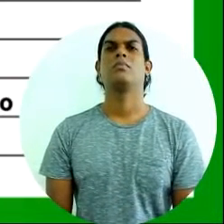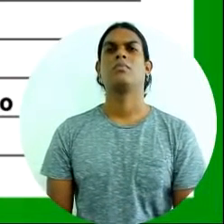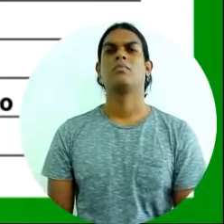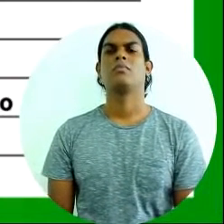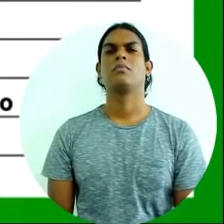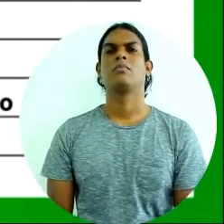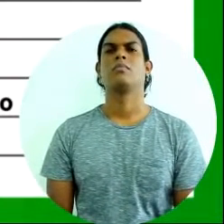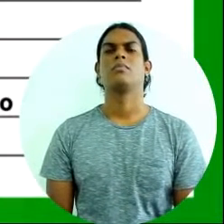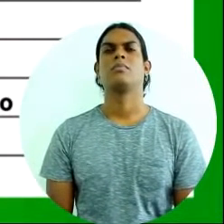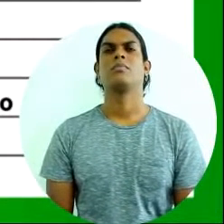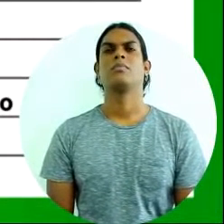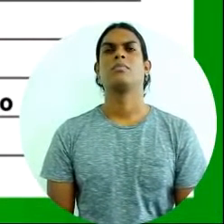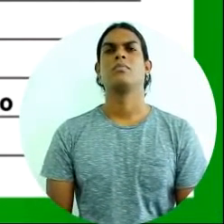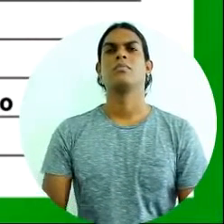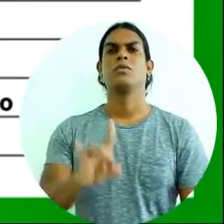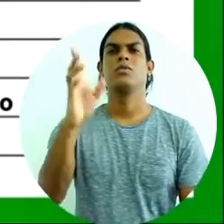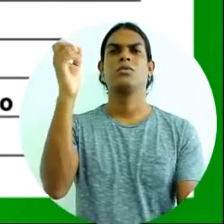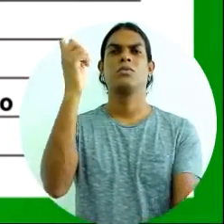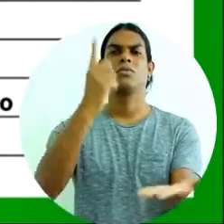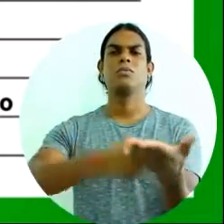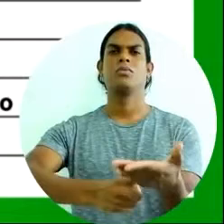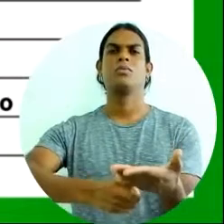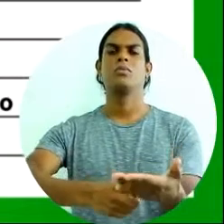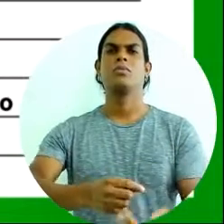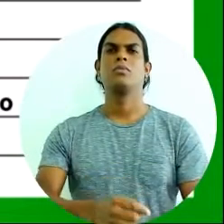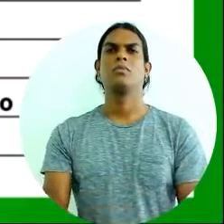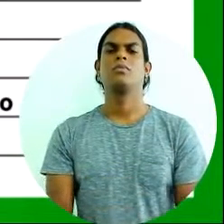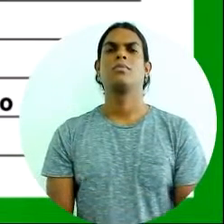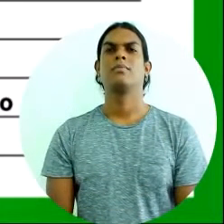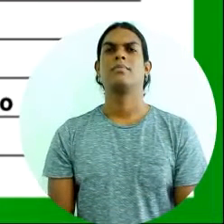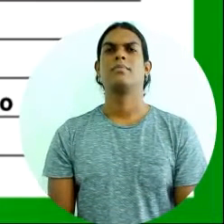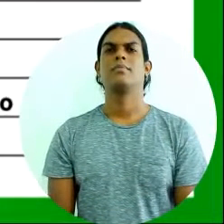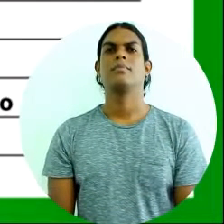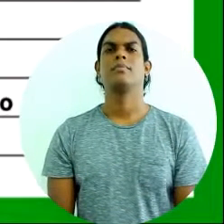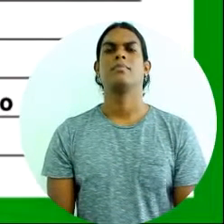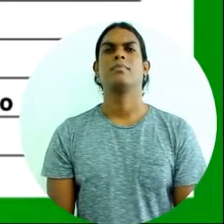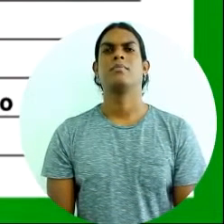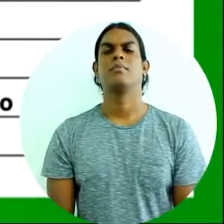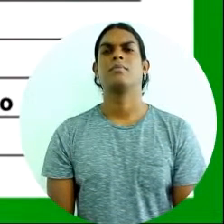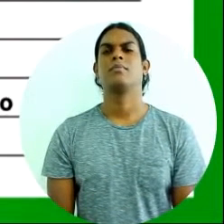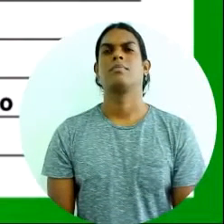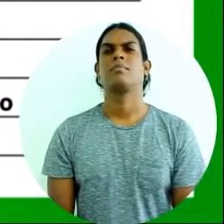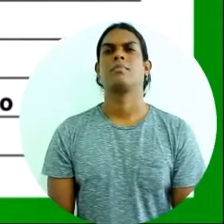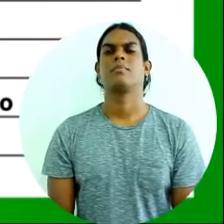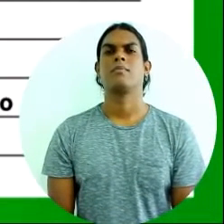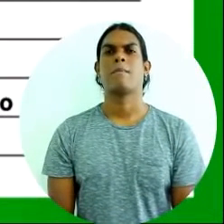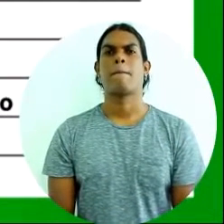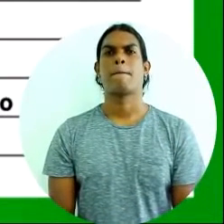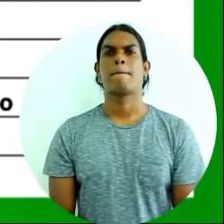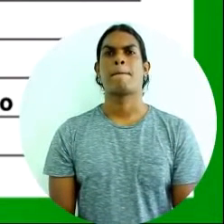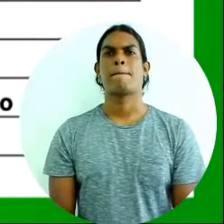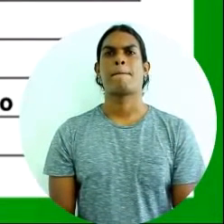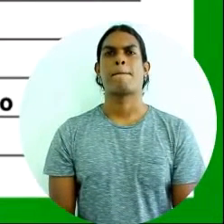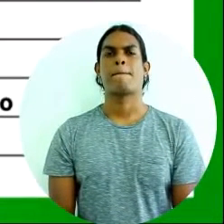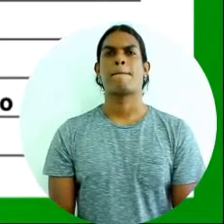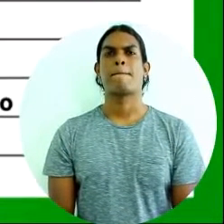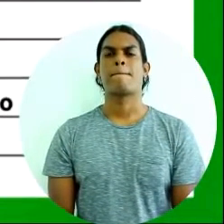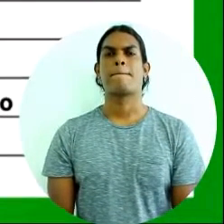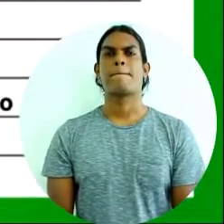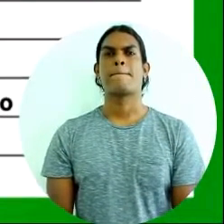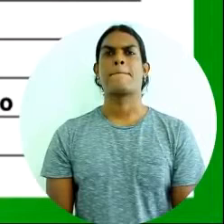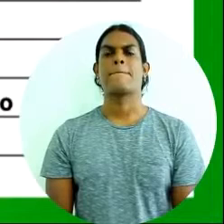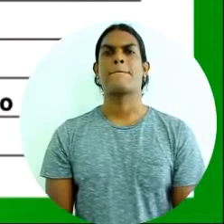seja escolhida ou assinalada a frase que mais define a pessoa e aquela